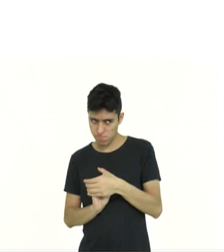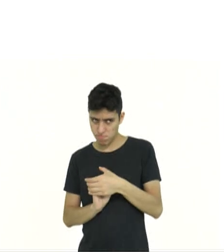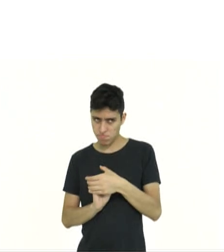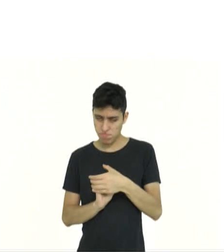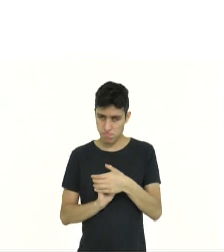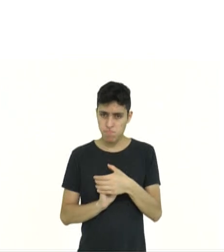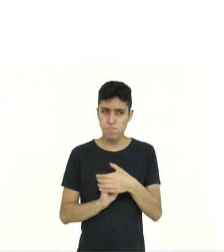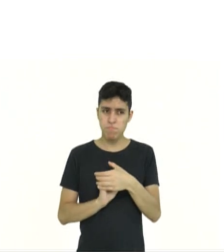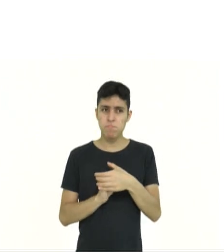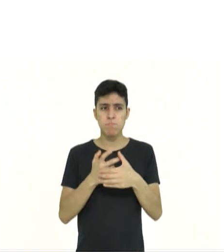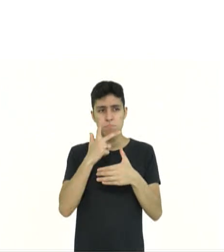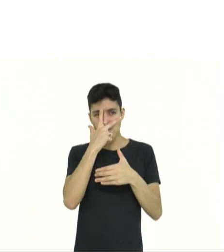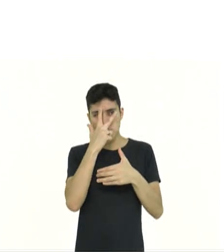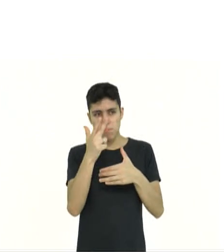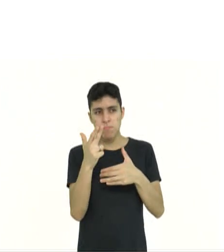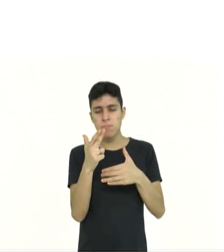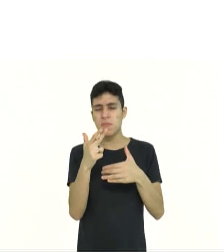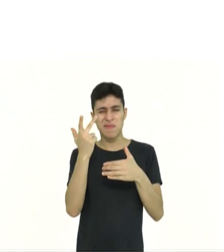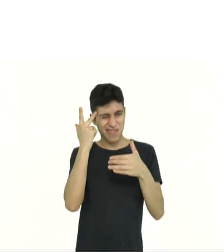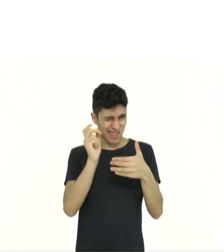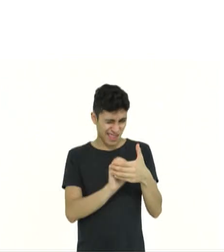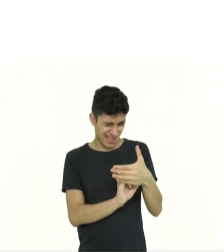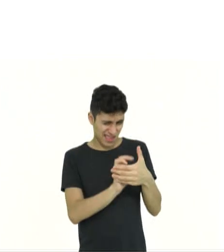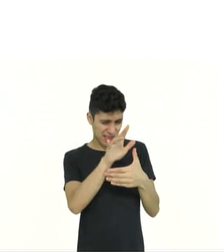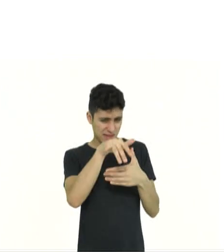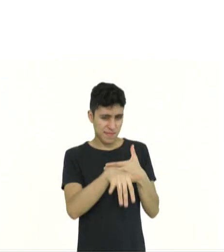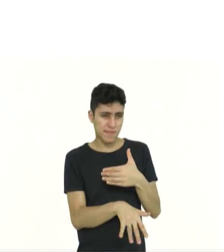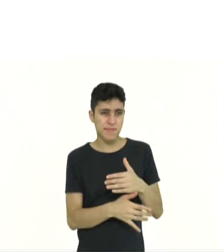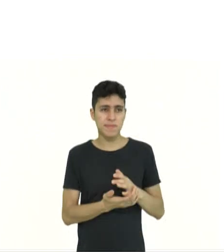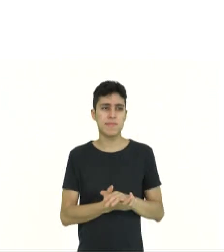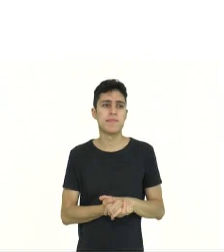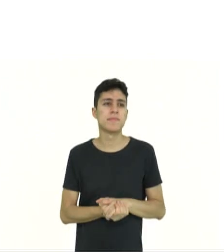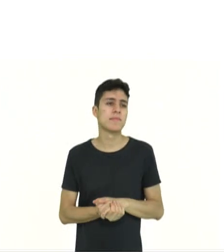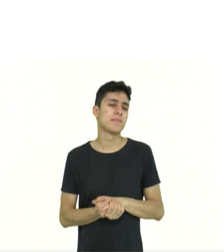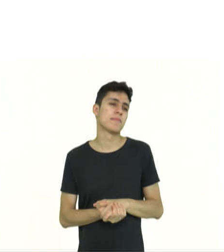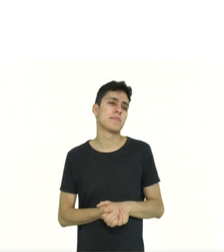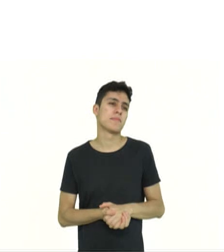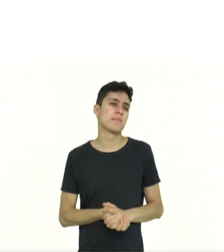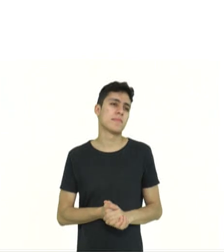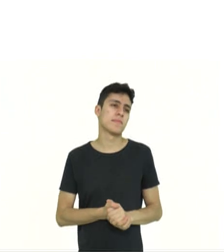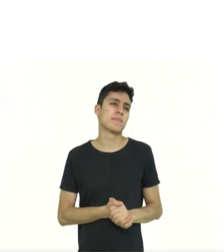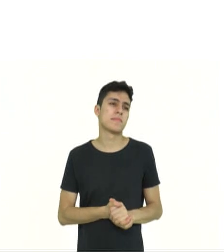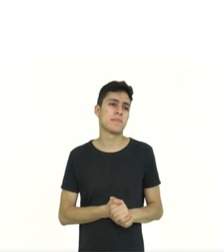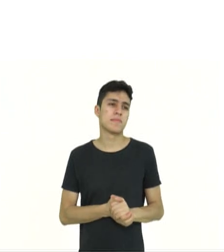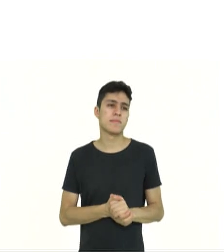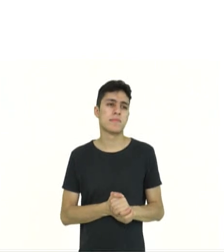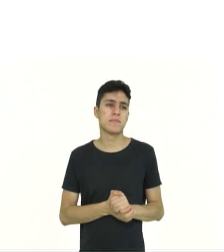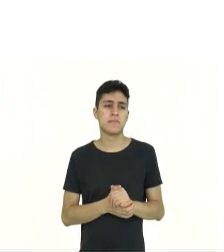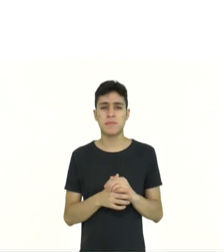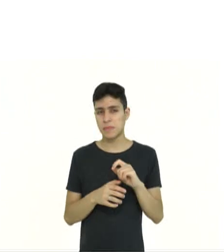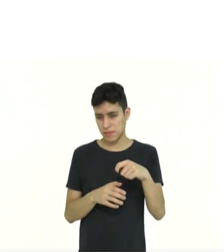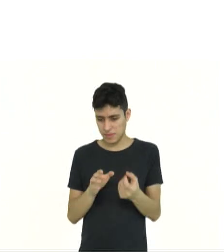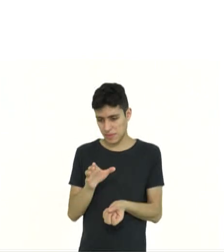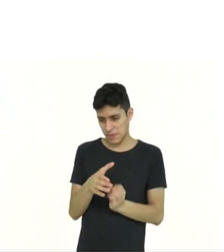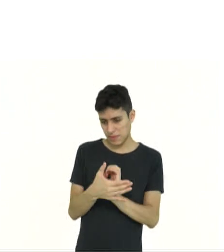que tem um cone, né? Que os piroclastos, ali, aquele material vai se acumulando na cratera e forma o